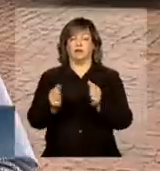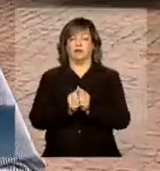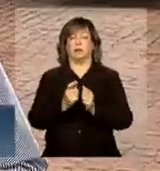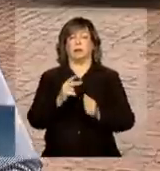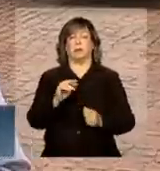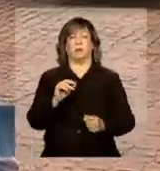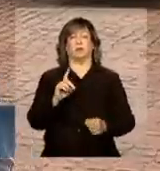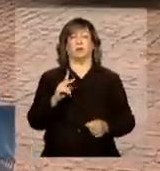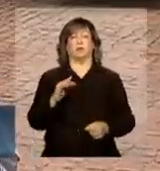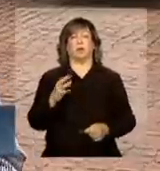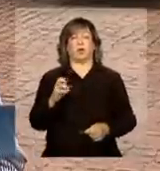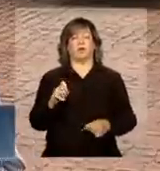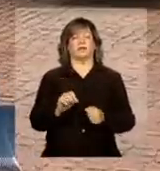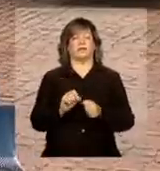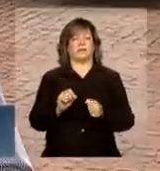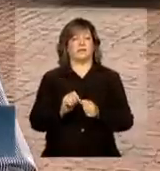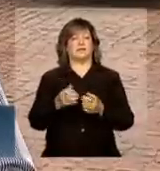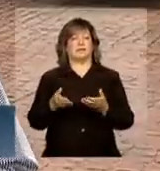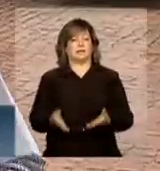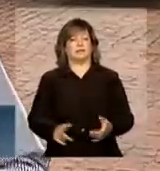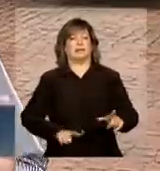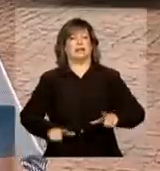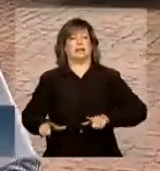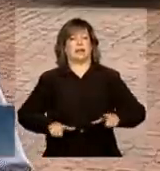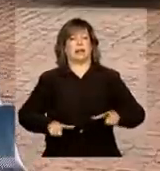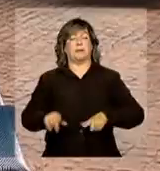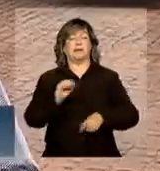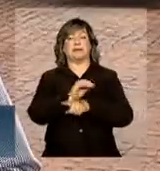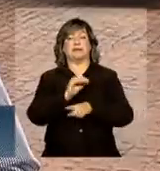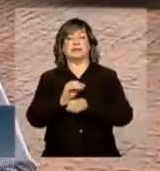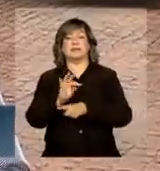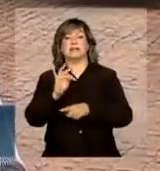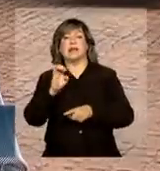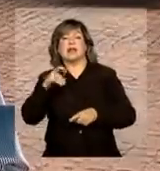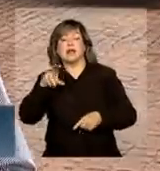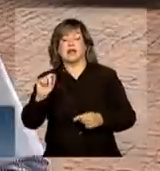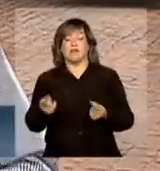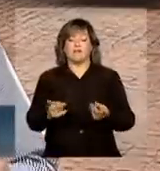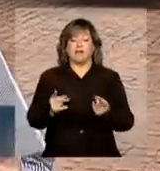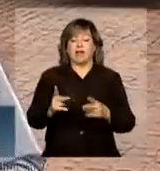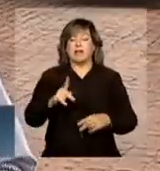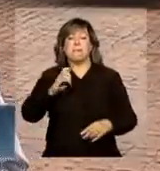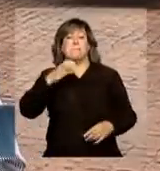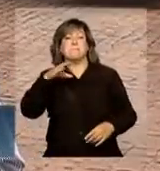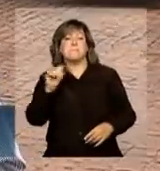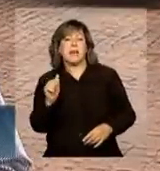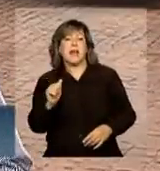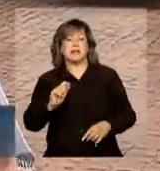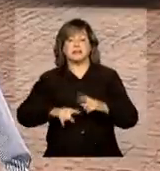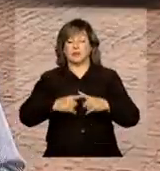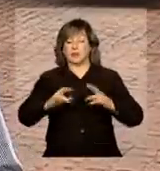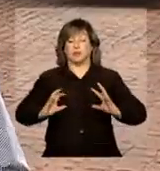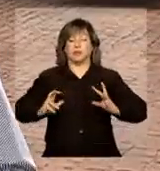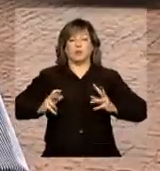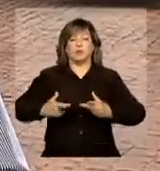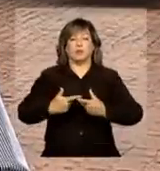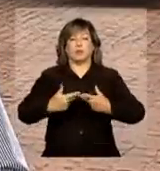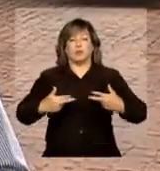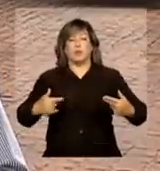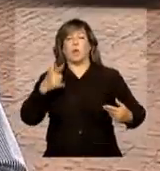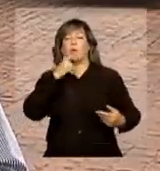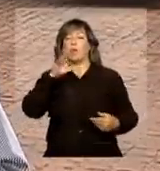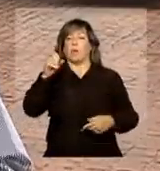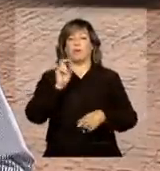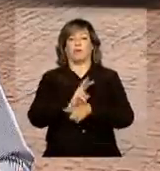produtores, fazendo aí o trabalho que é de assistência técnica, que é de venda de peças, que é de a gente também arrumar o financiamento